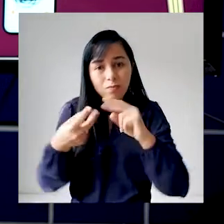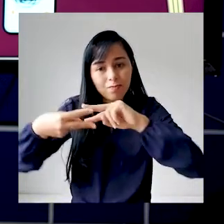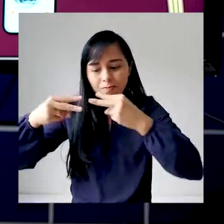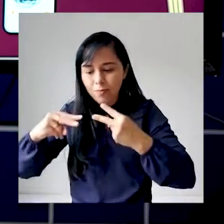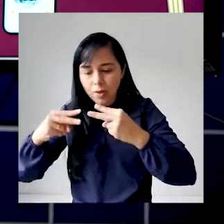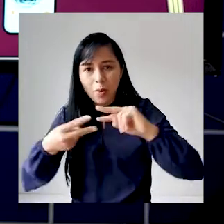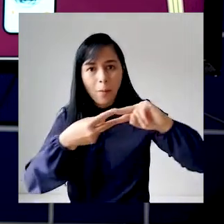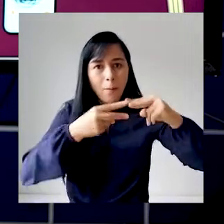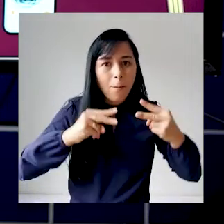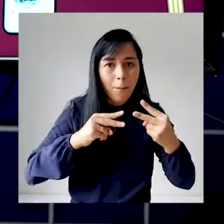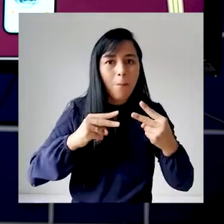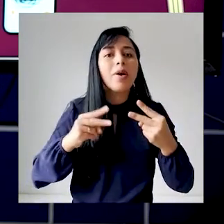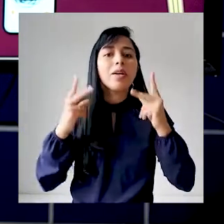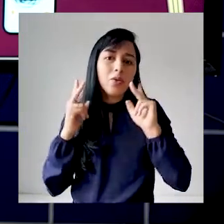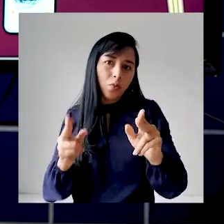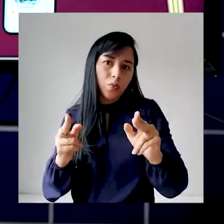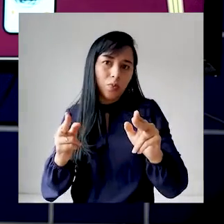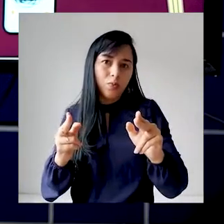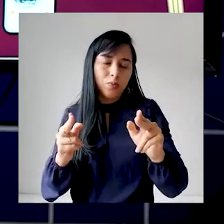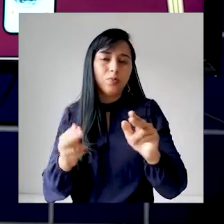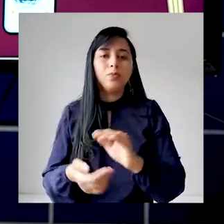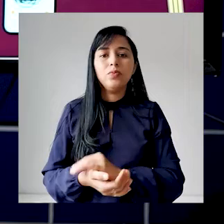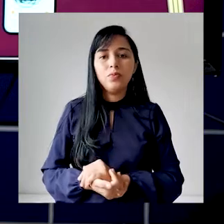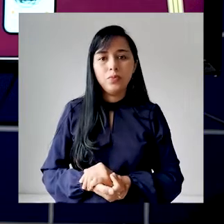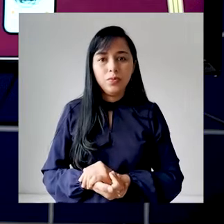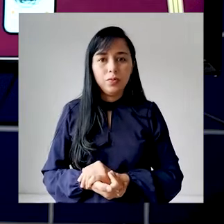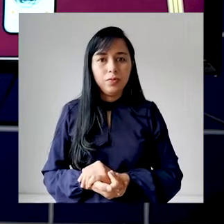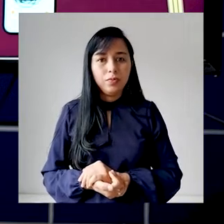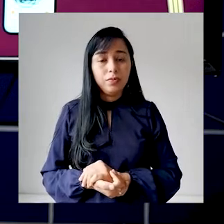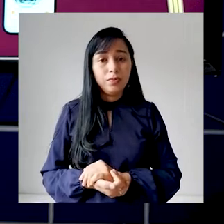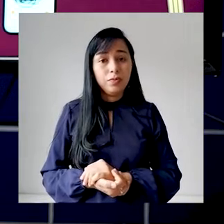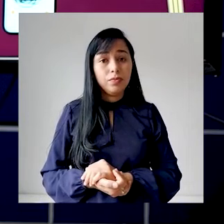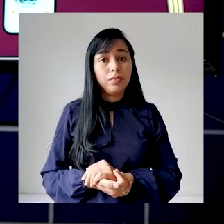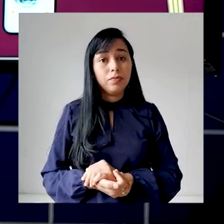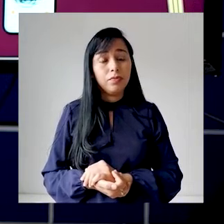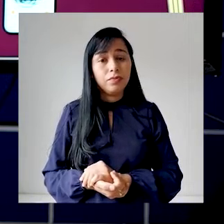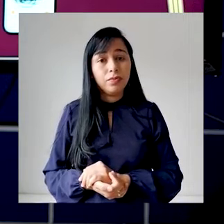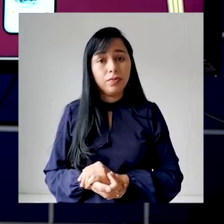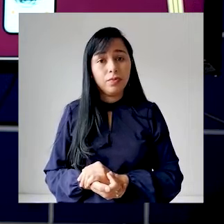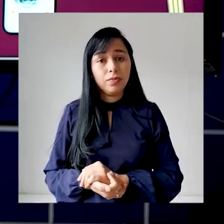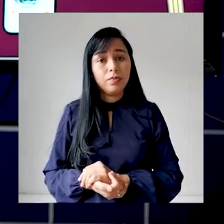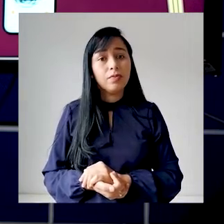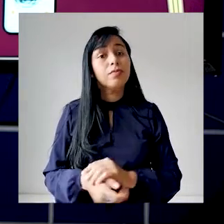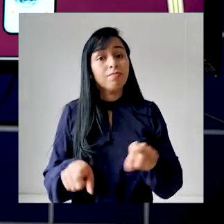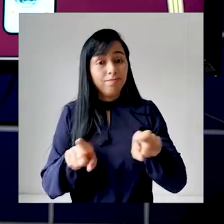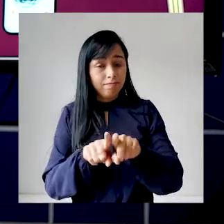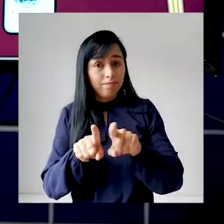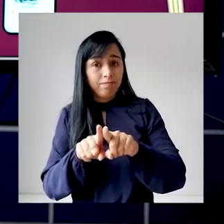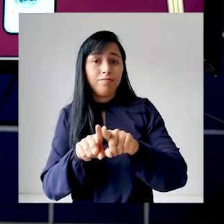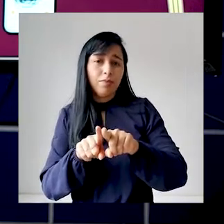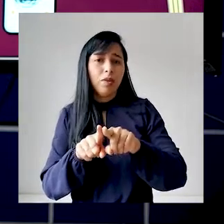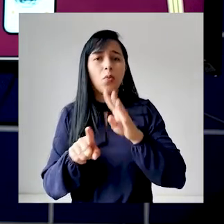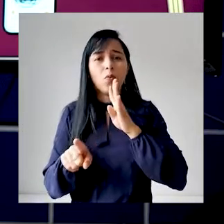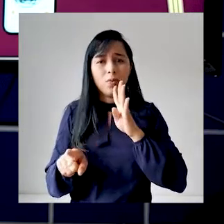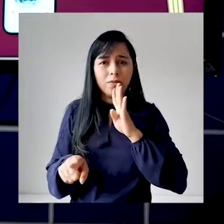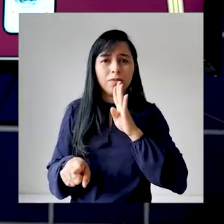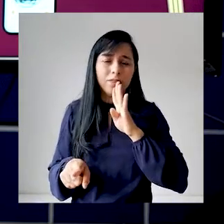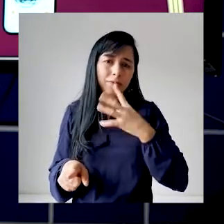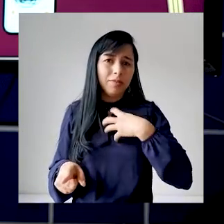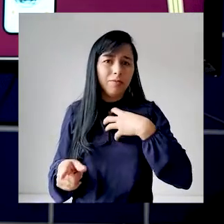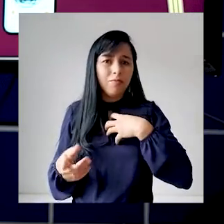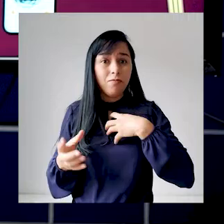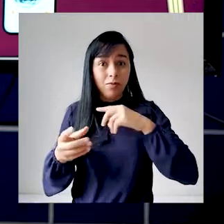genético idêntico à da que originou elas. Esse tipo de reprodução também pode ser conhecido